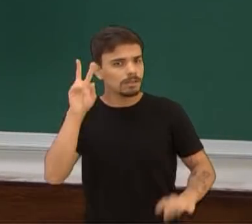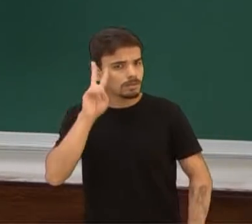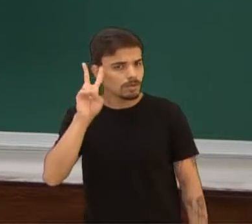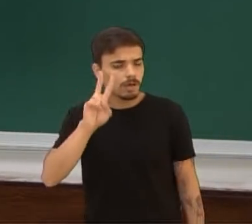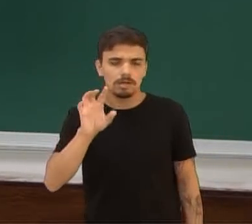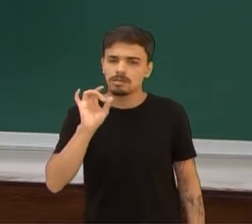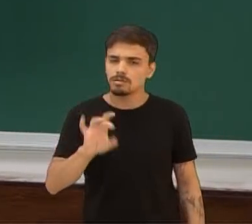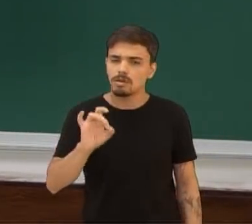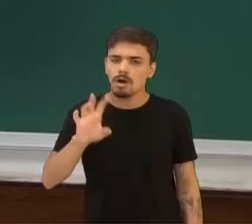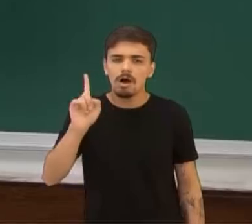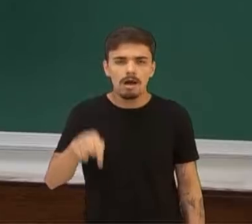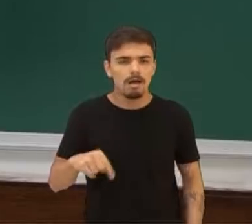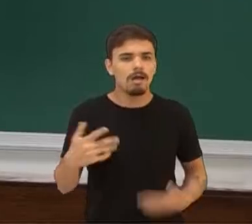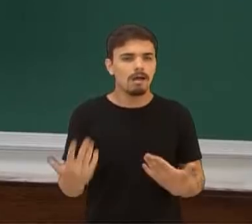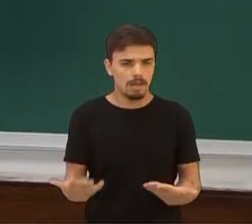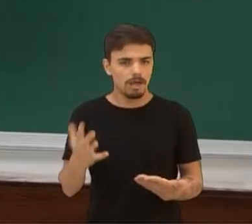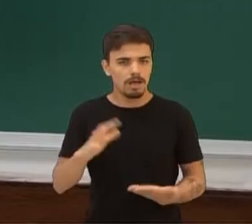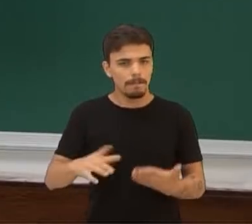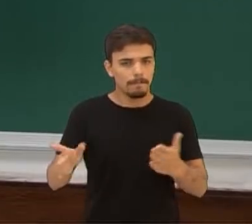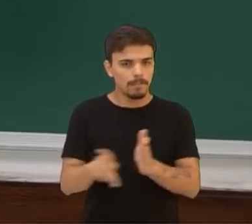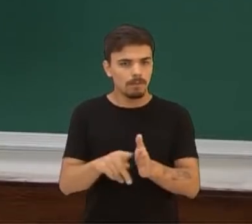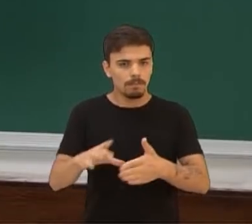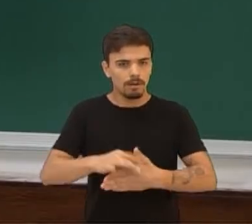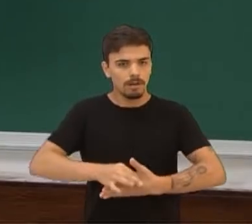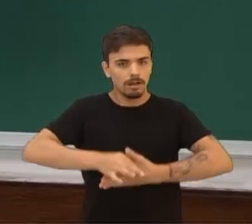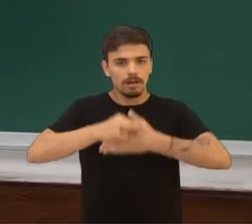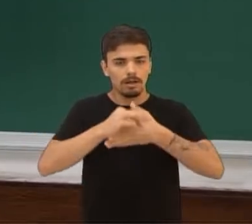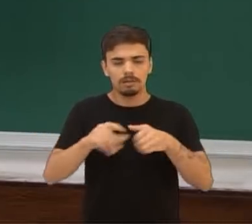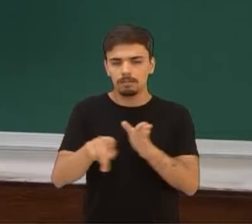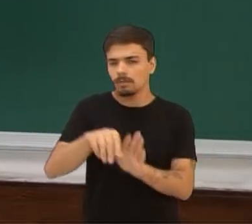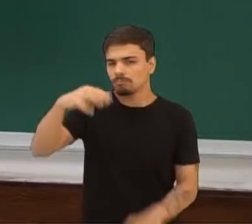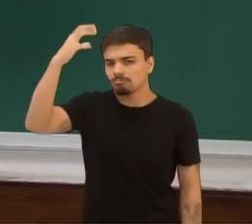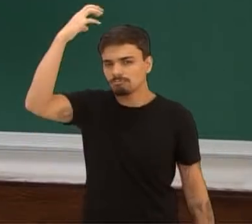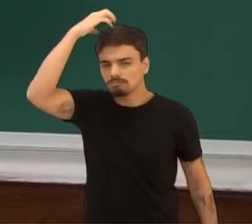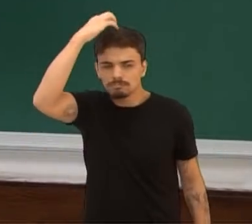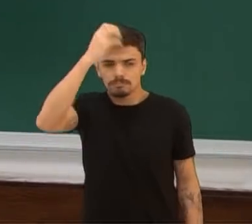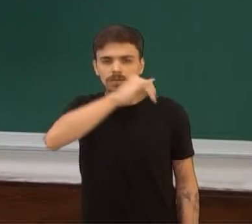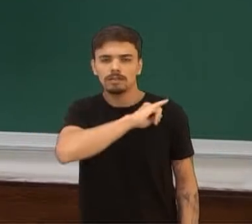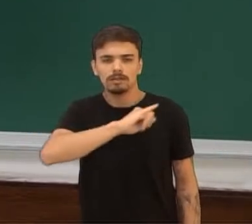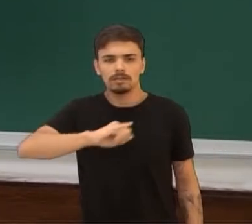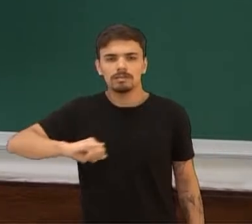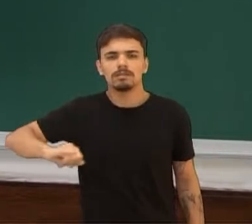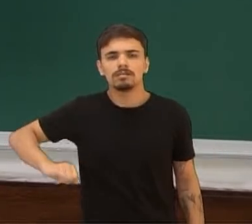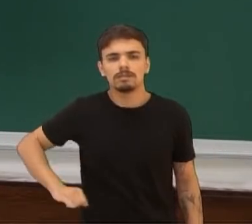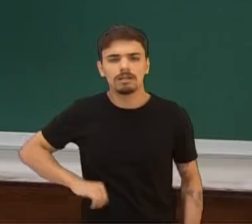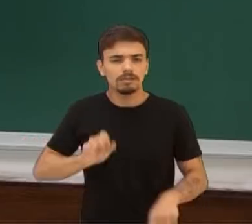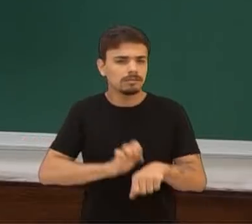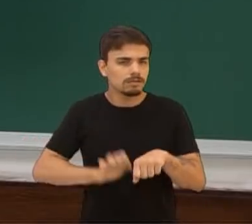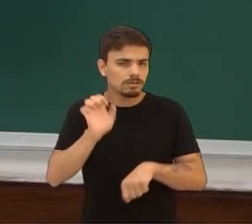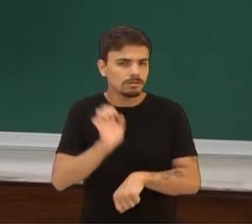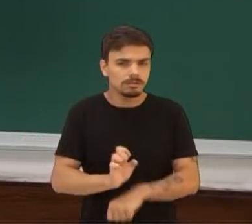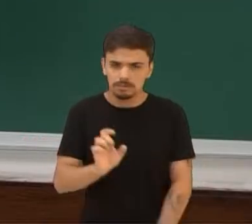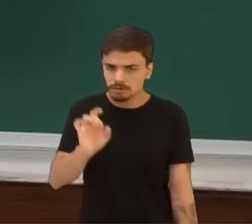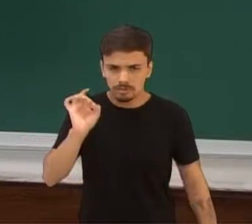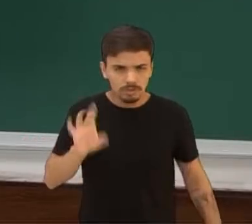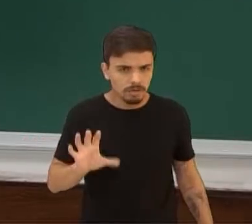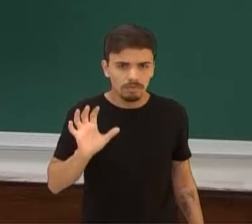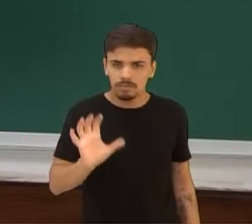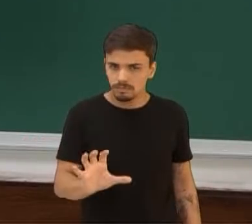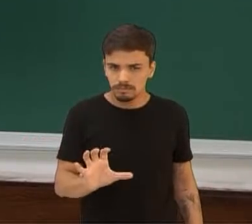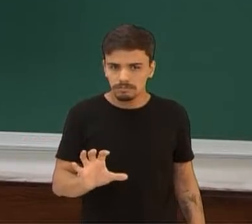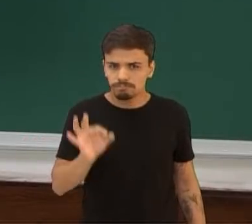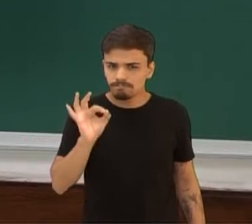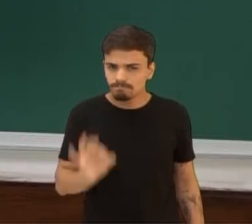é feita dos grandes líderes, dos reis, dos imperadores, dos estadistas? Será que é só